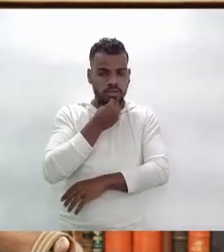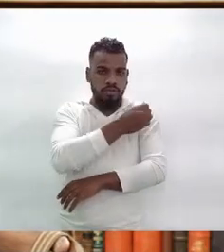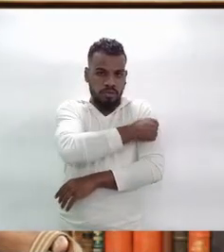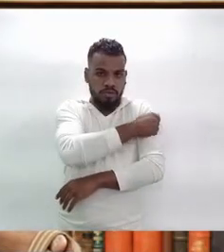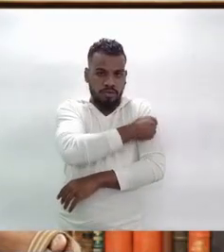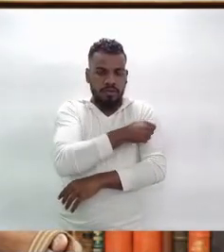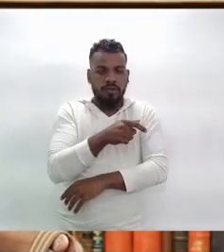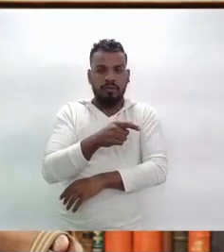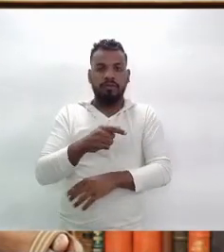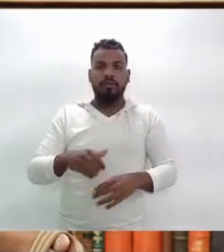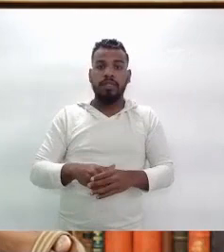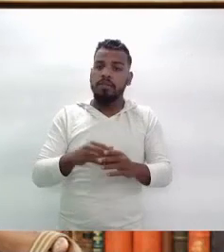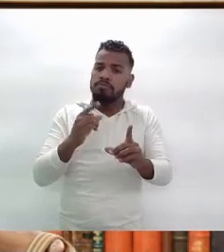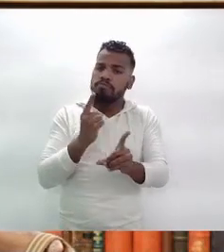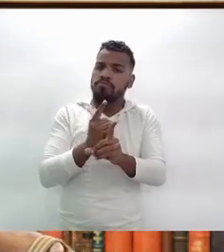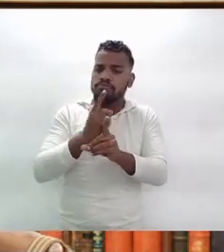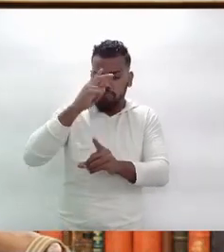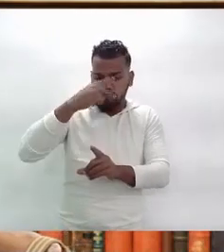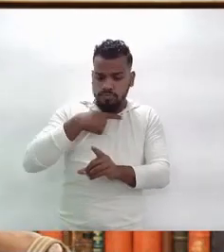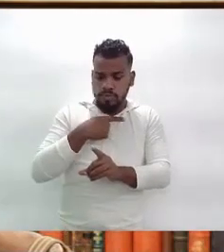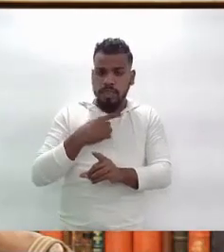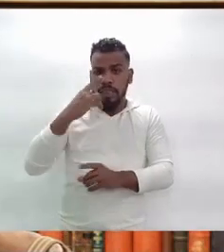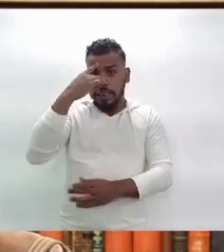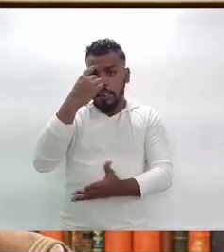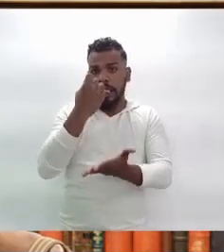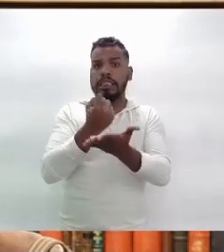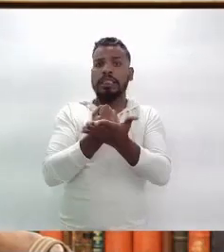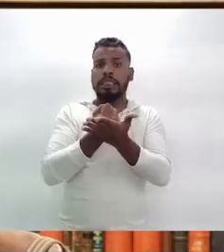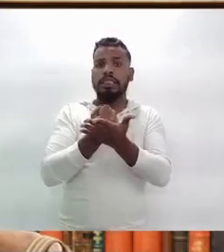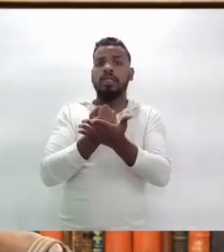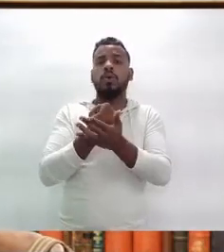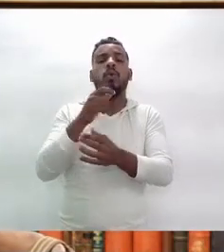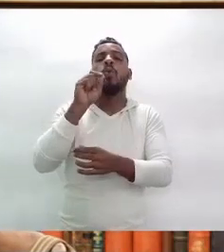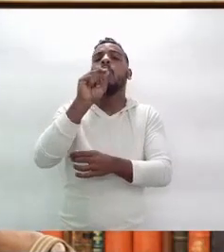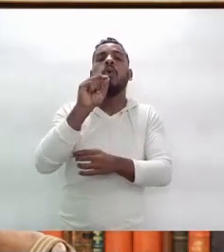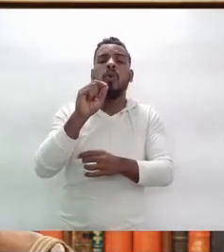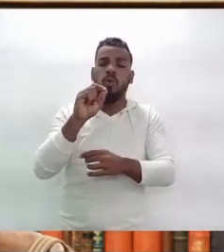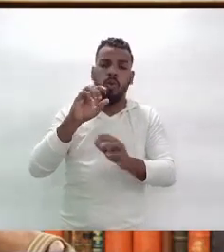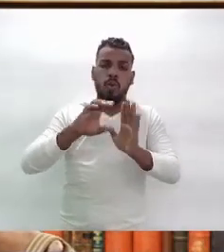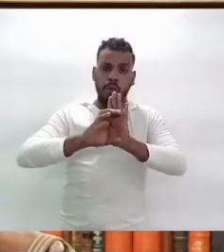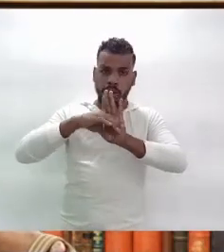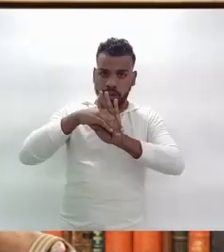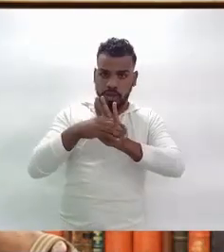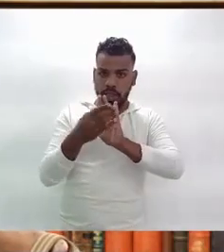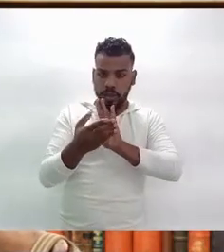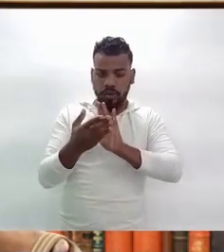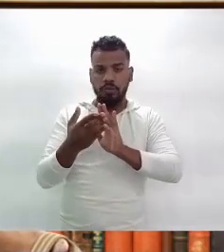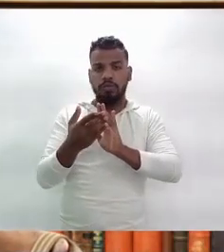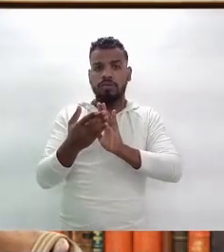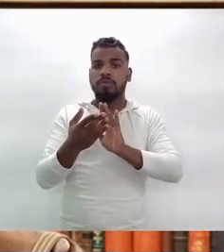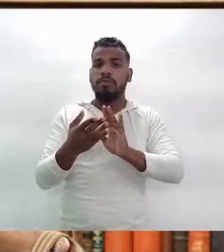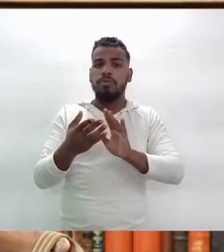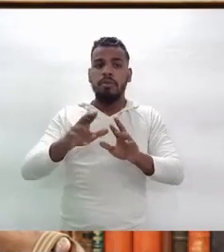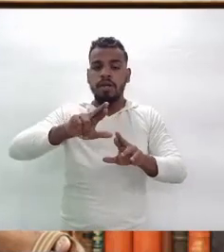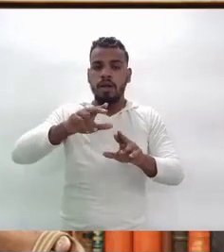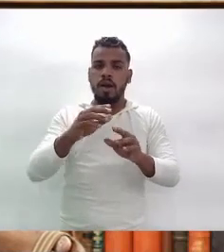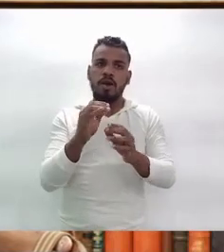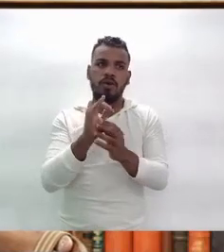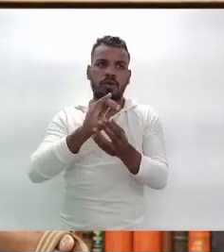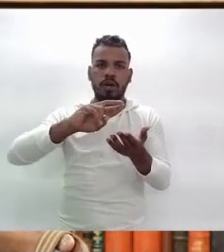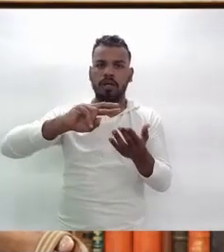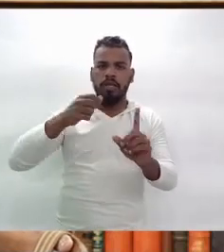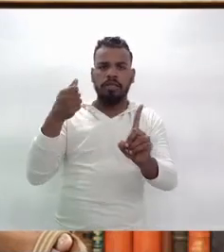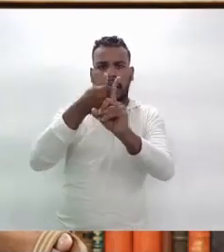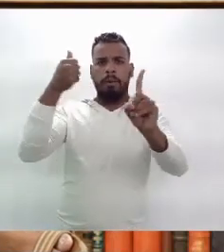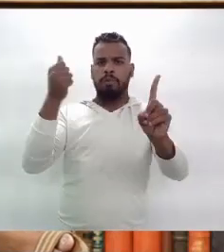se identificar e decidir o que é aquele conceito, construir aquele conceito para ele. Não com tabus, não